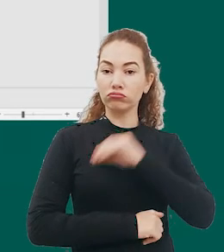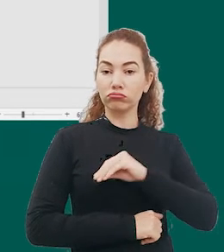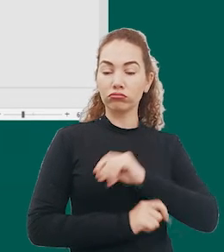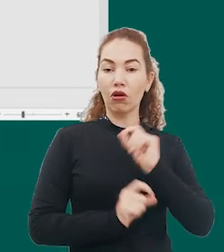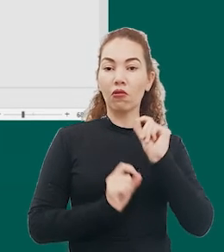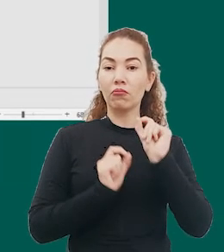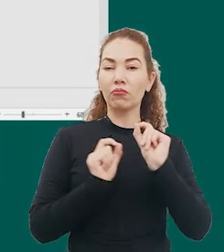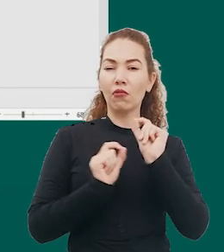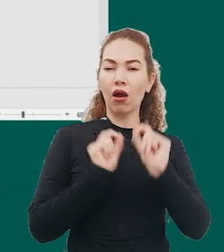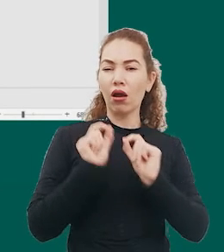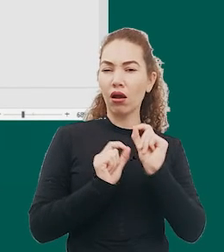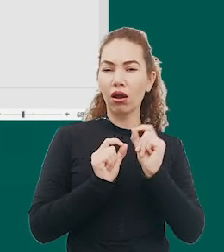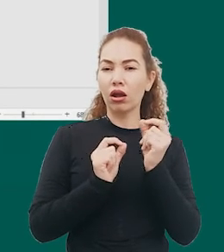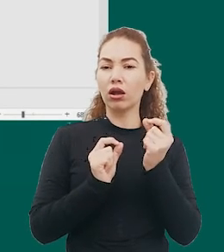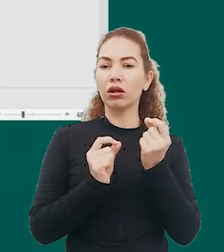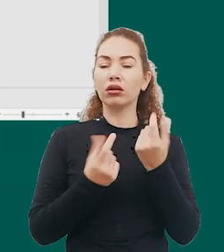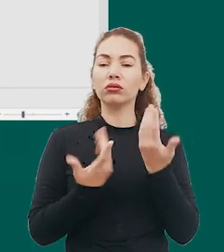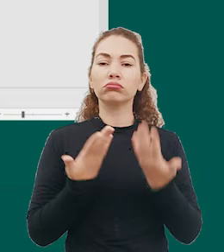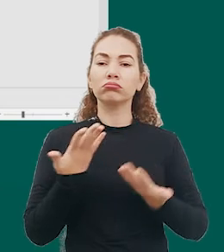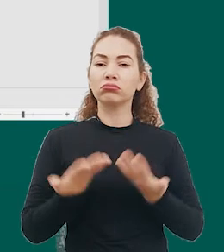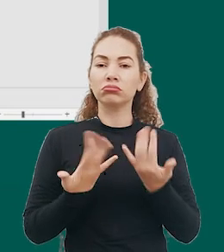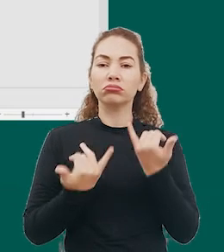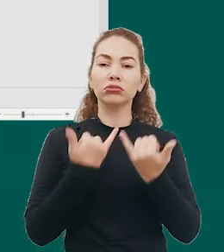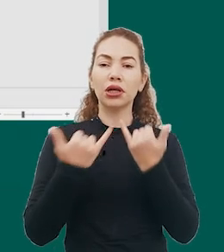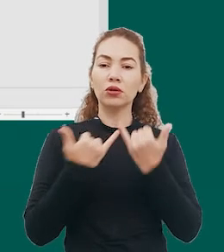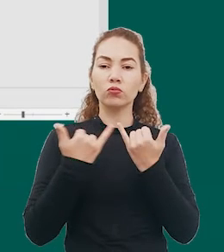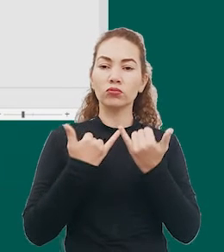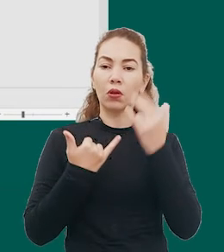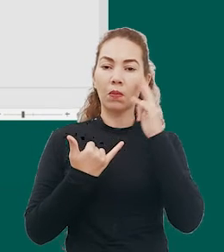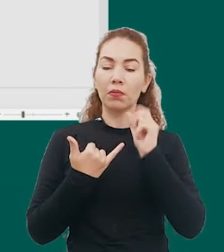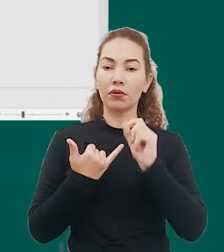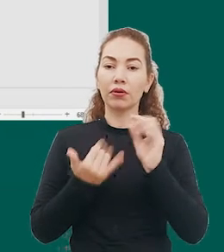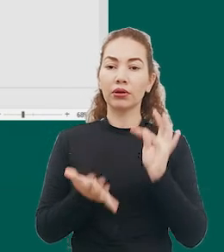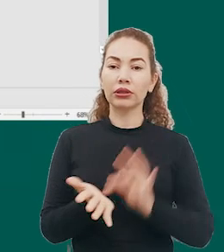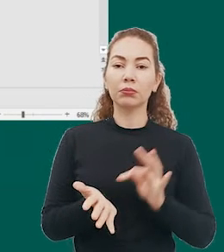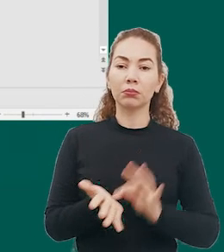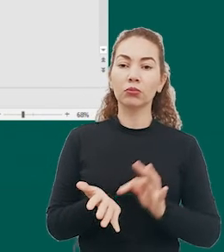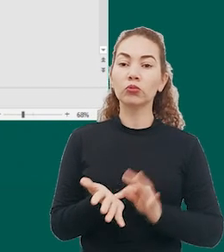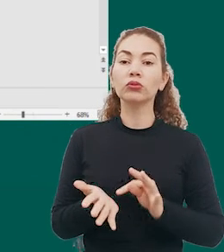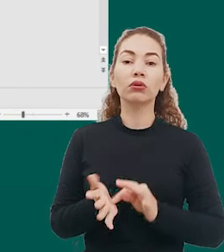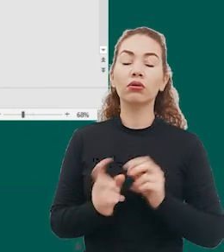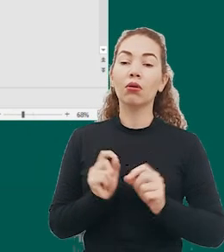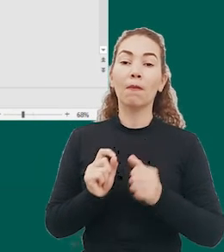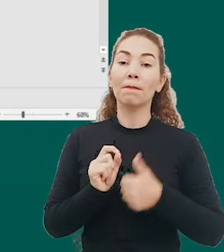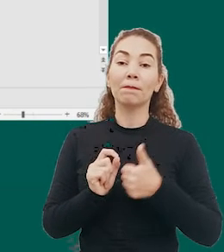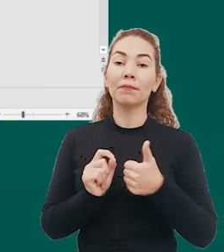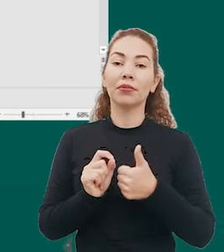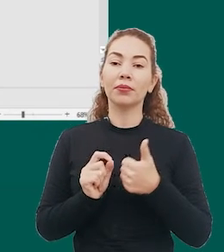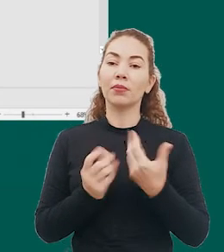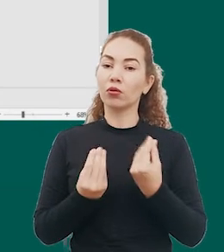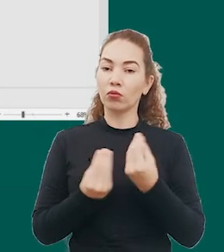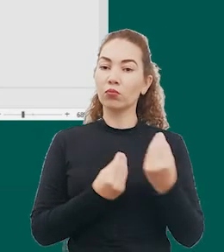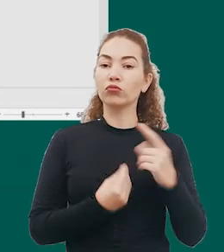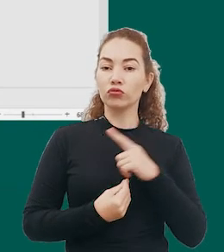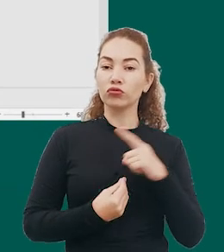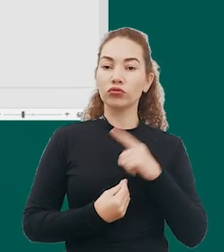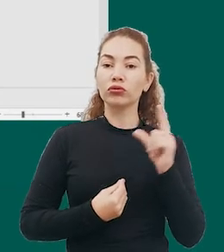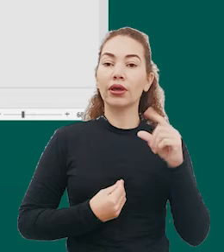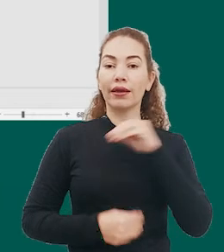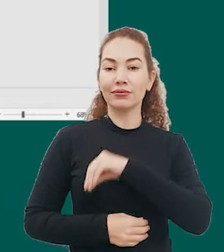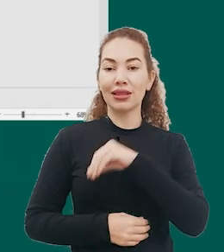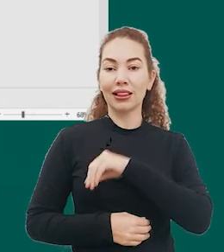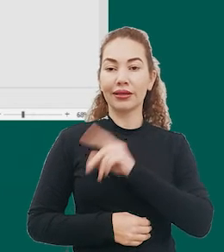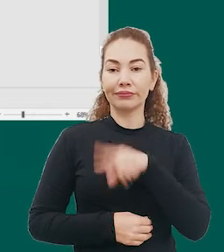alguns exemplos que nós temos aqui. Tributáveis. Primeiro deles, pessoal, que a maioria tem, são os